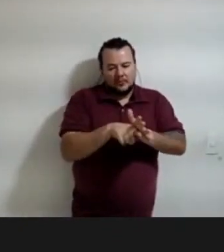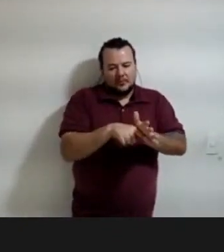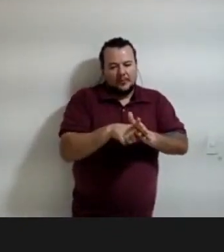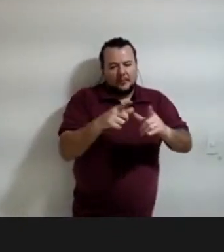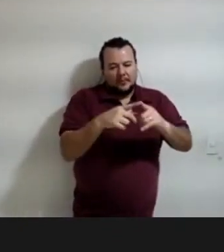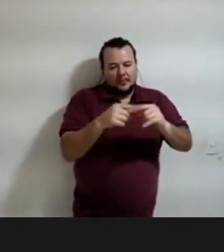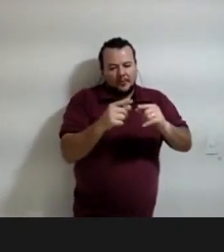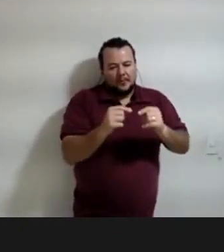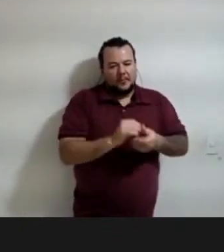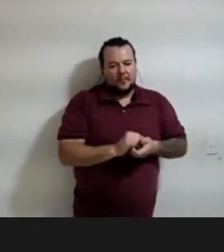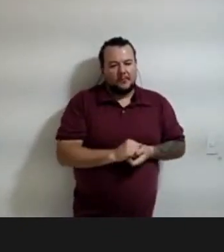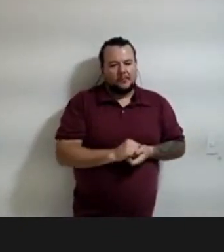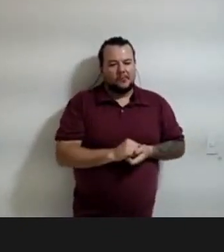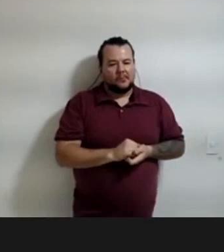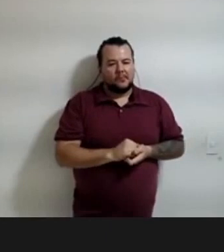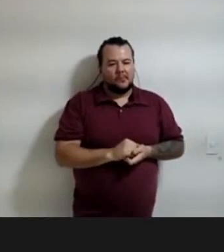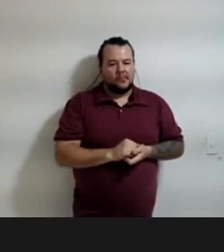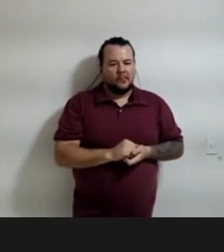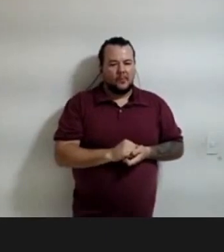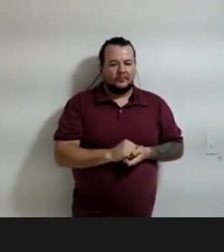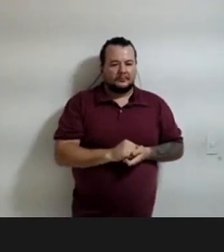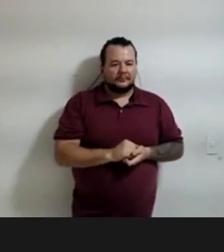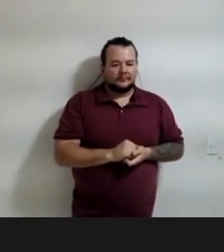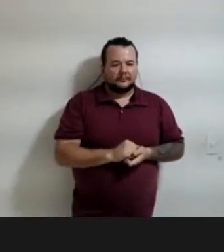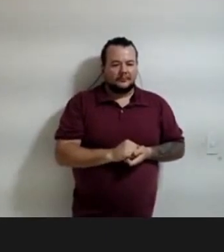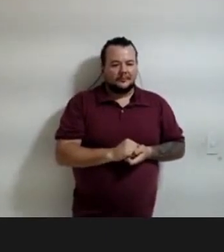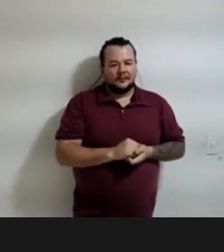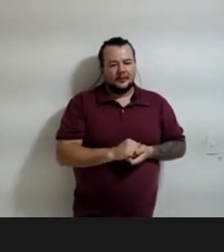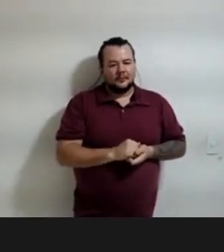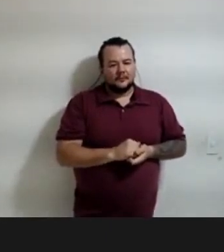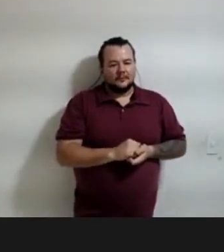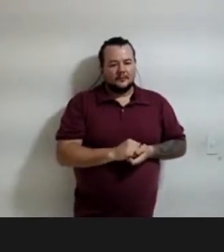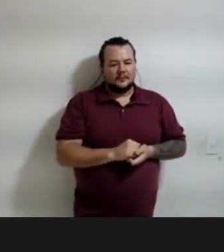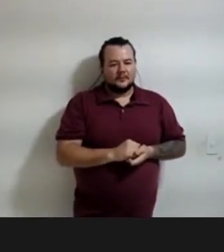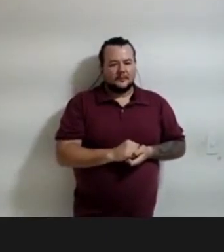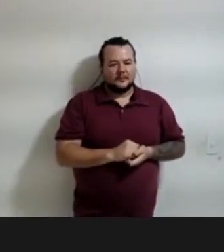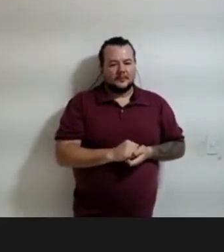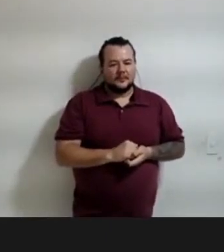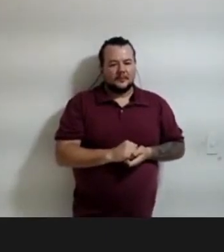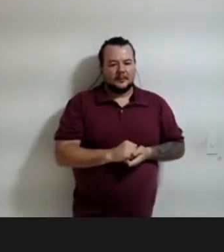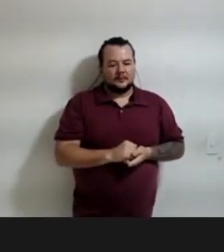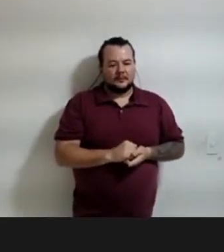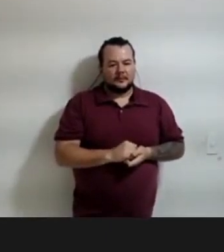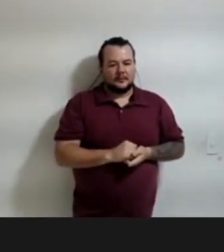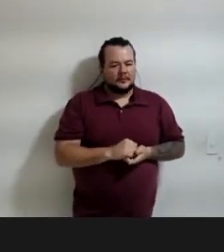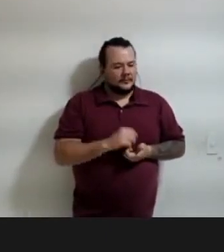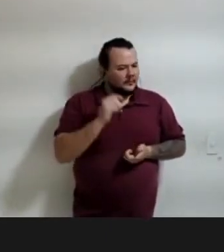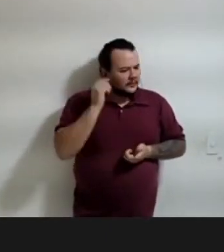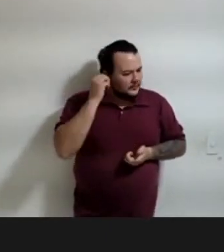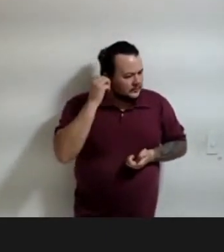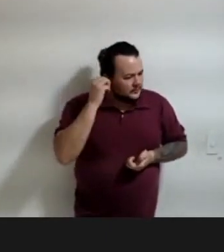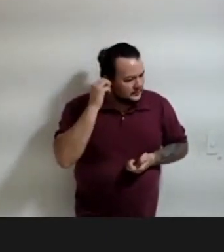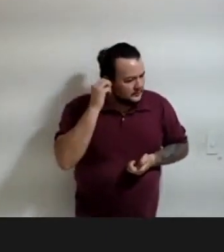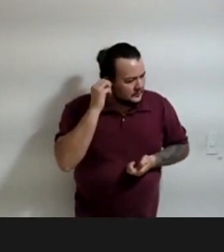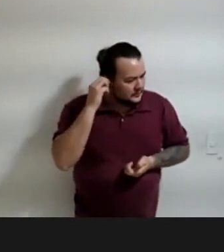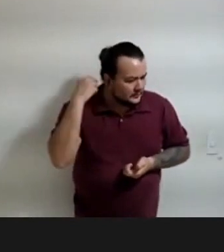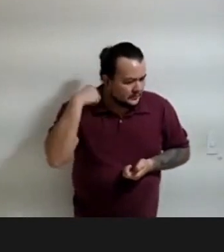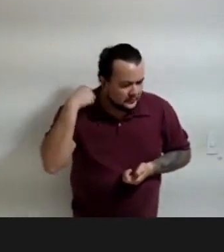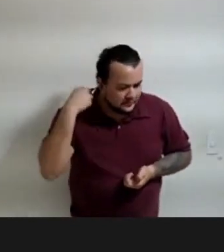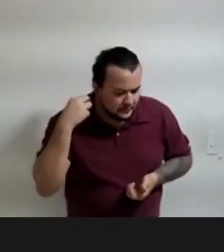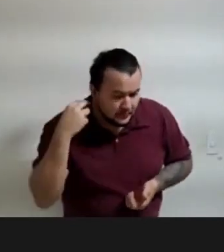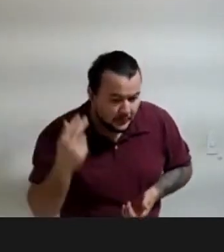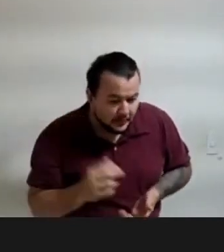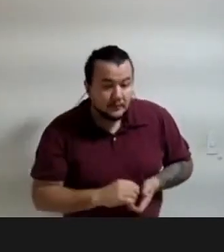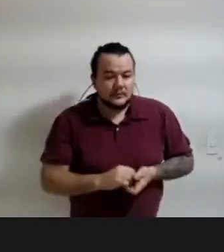fomento, que tem causas e responsáveis que nós conhecemos bem, só aumentou a nossa determinação